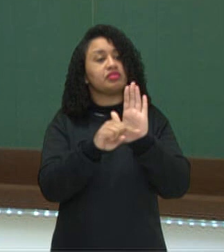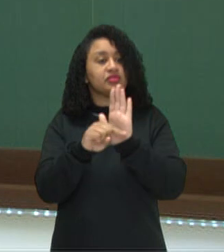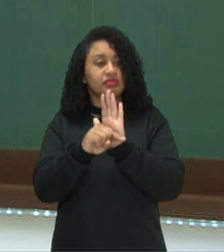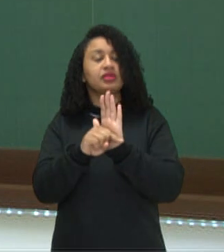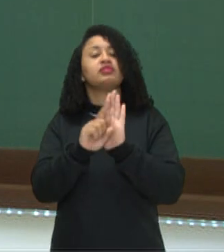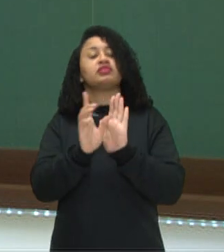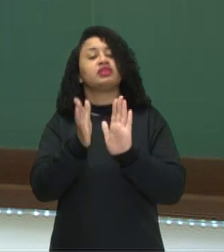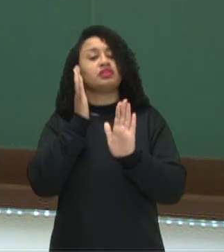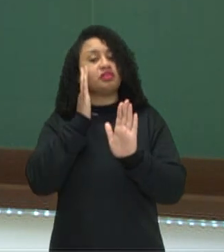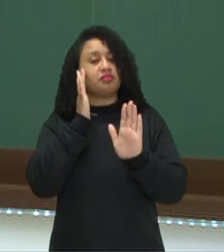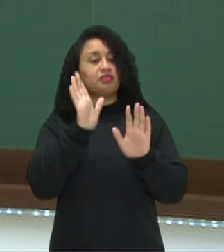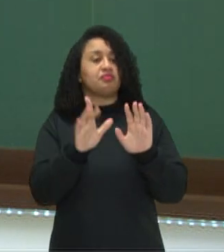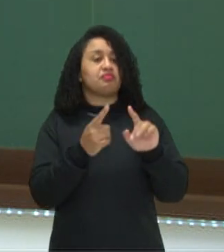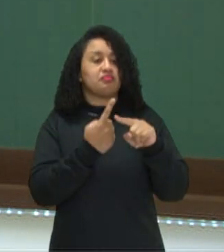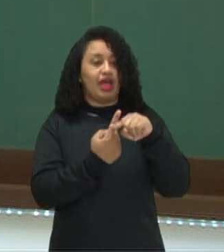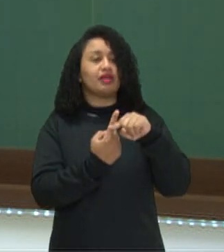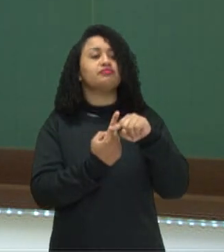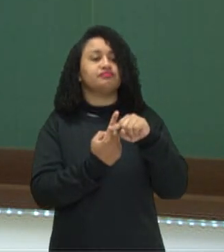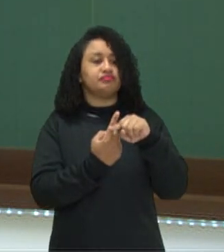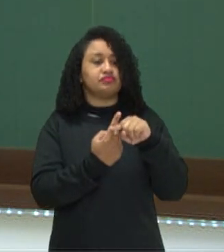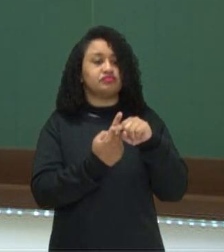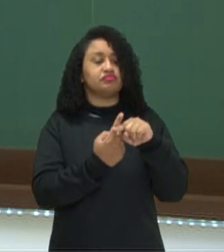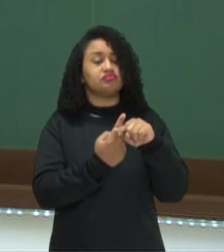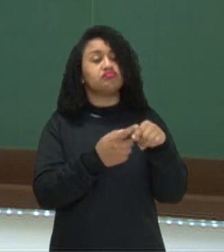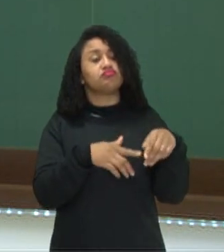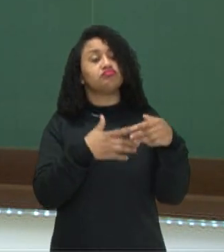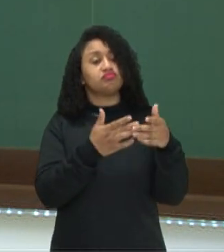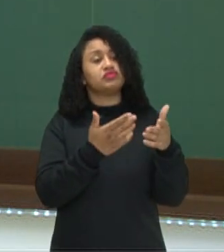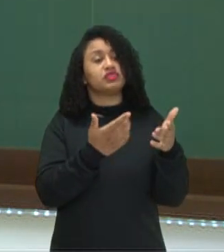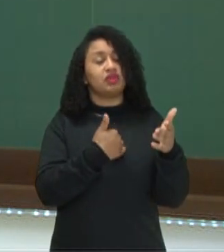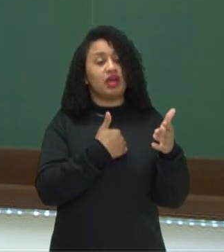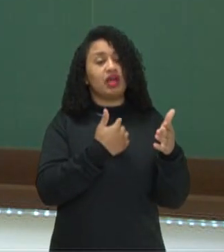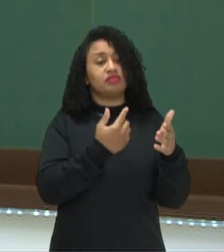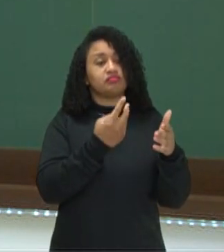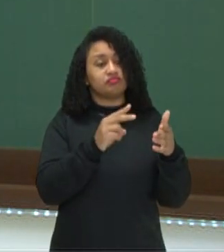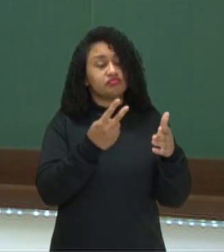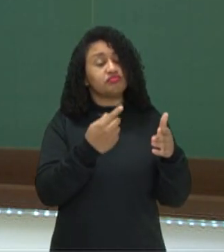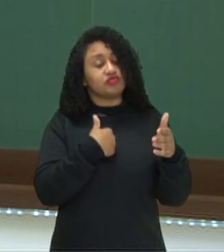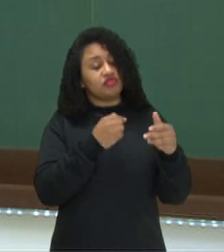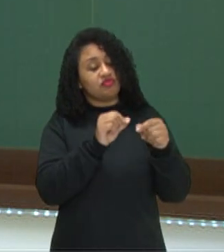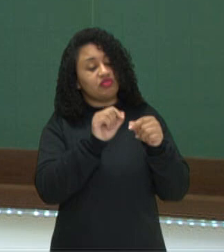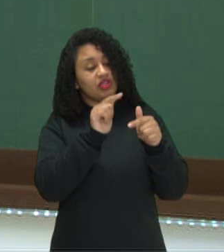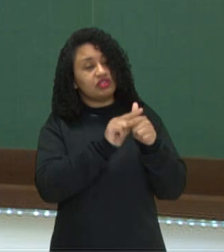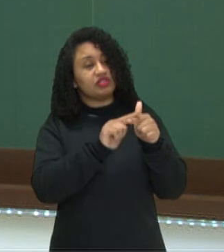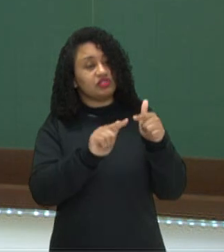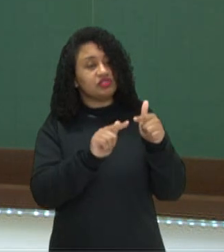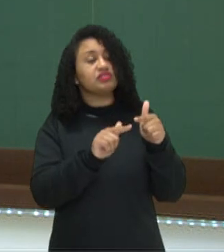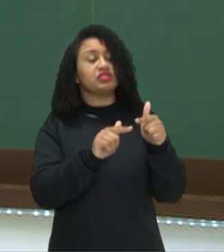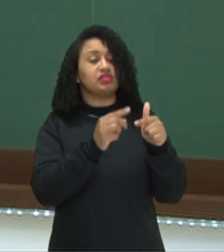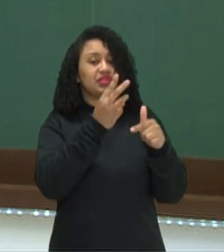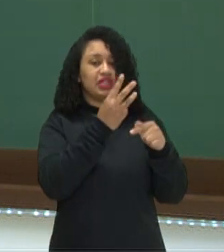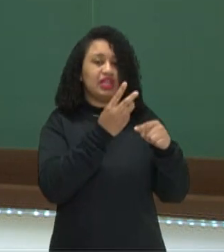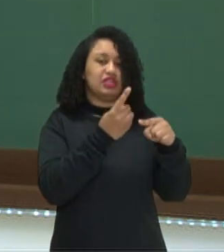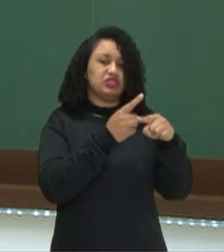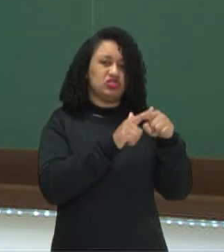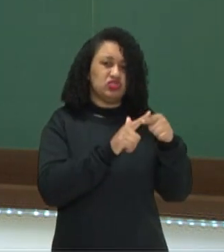vai ficar mais. 2 vezes 2, 4. 3 sobre 4. Realizando essa